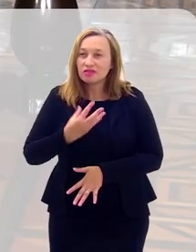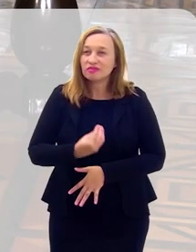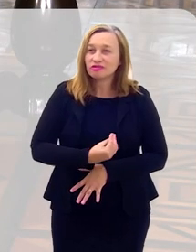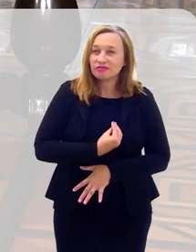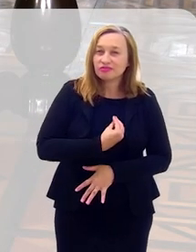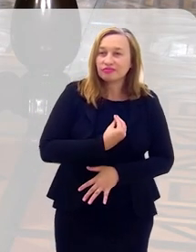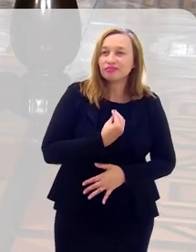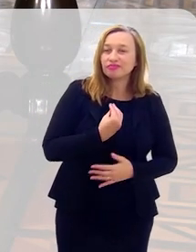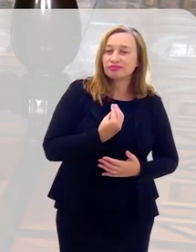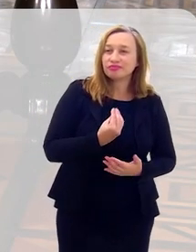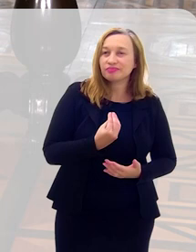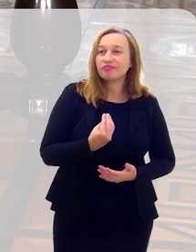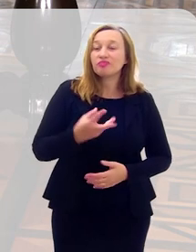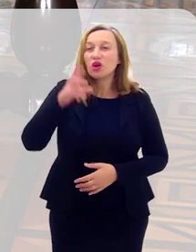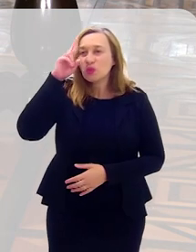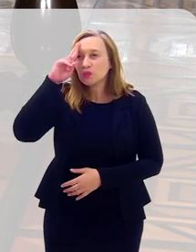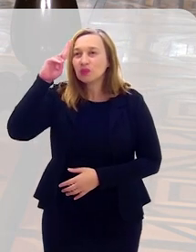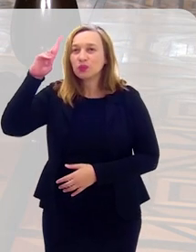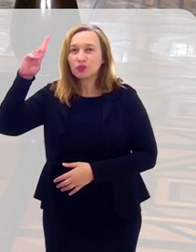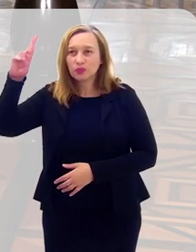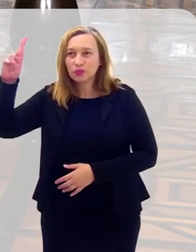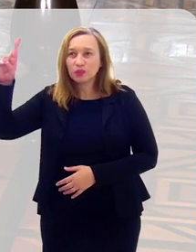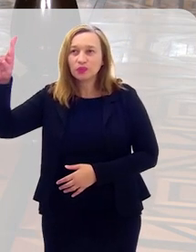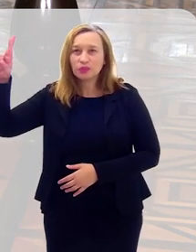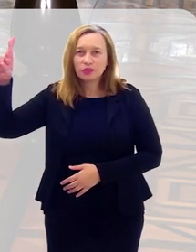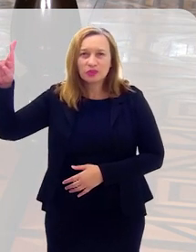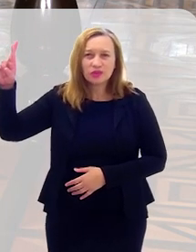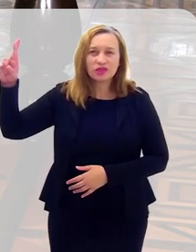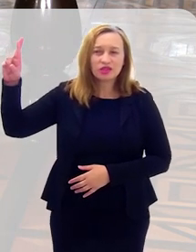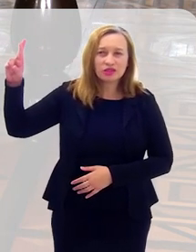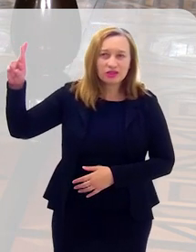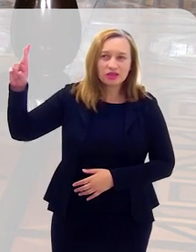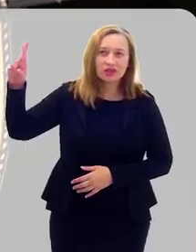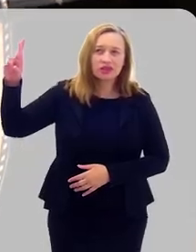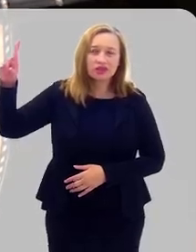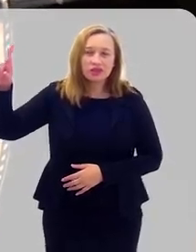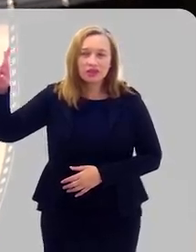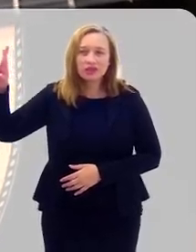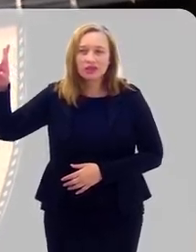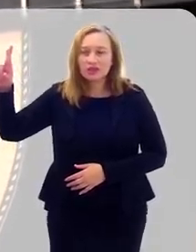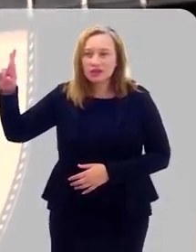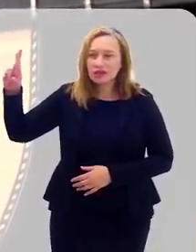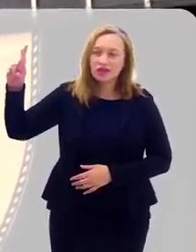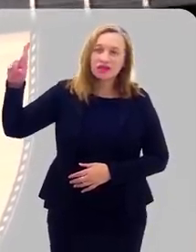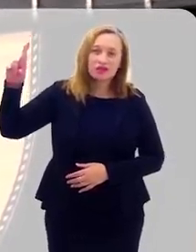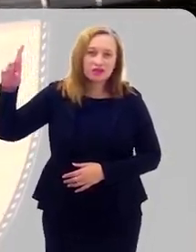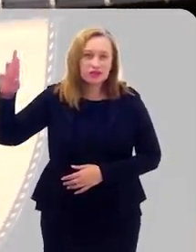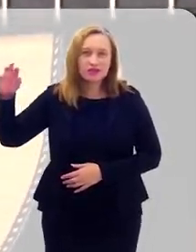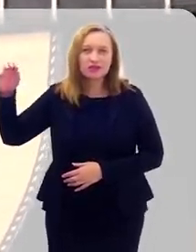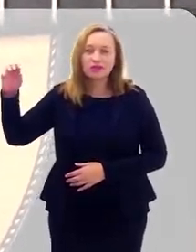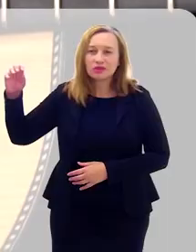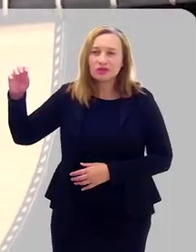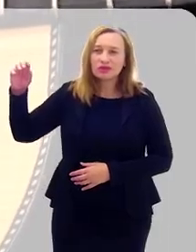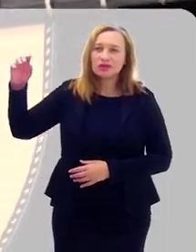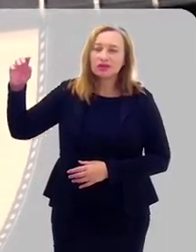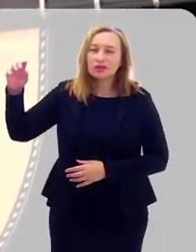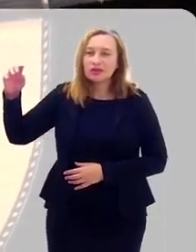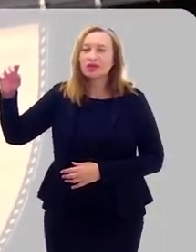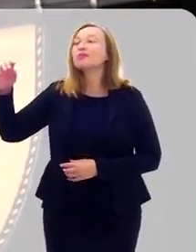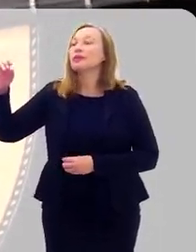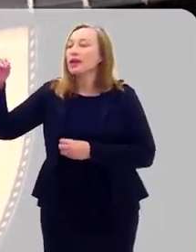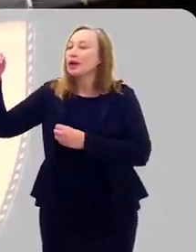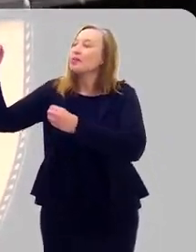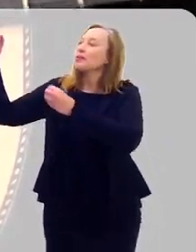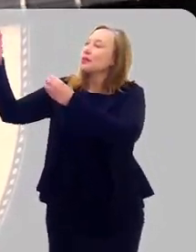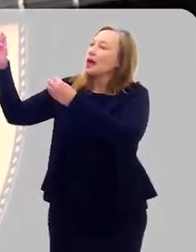Cristo, o Senhor, e transmitir o teu